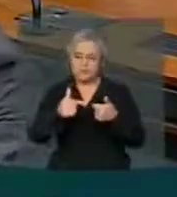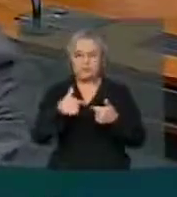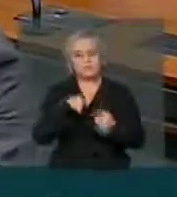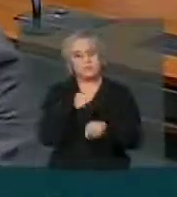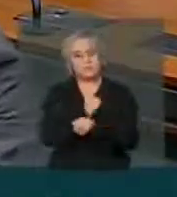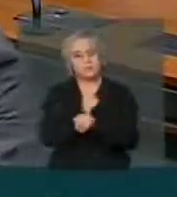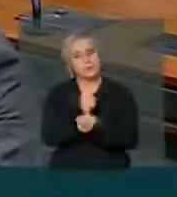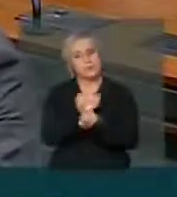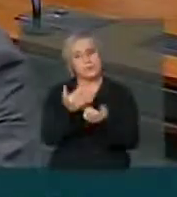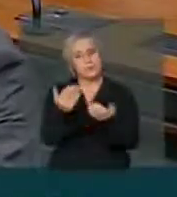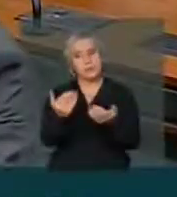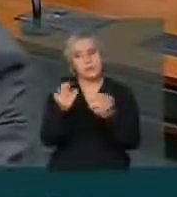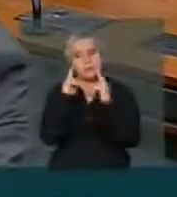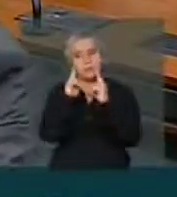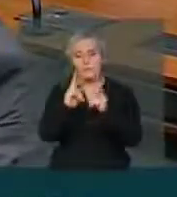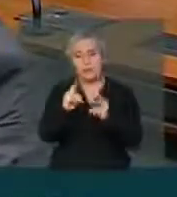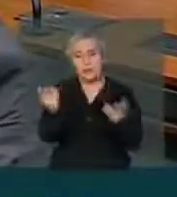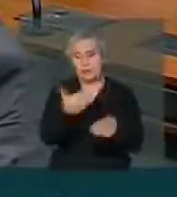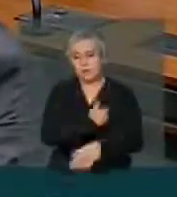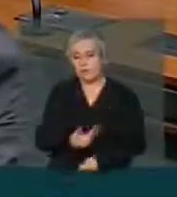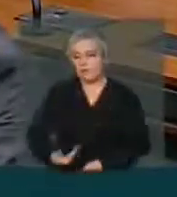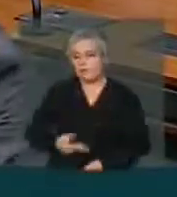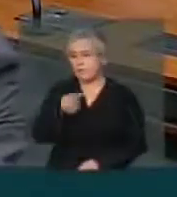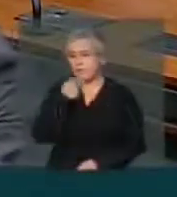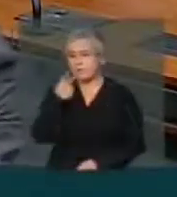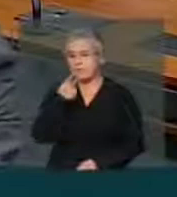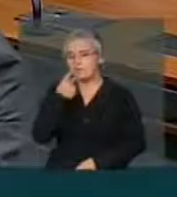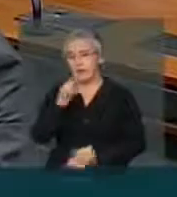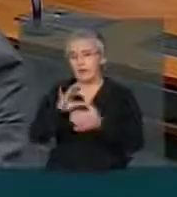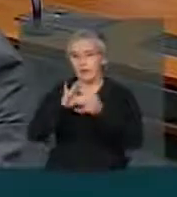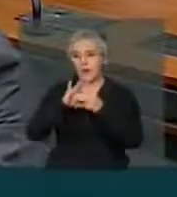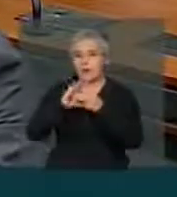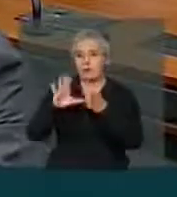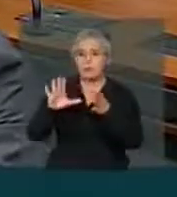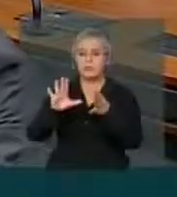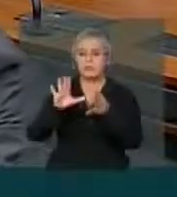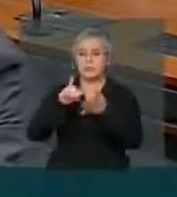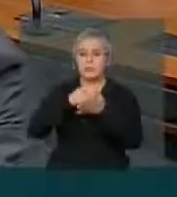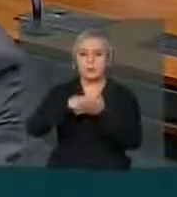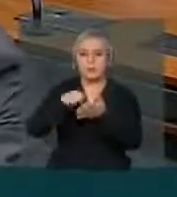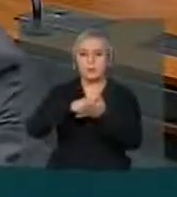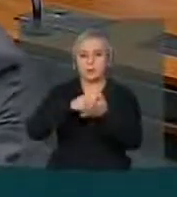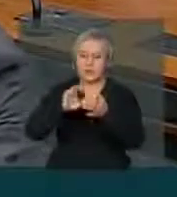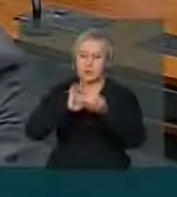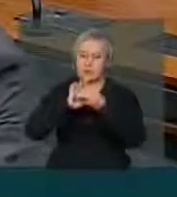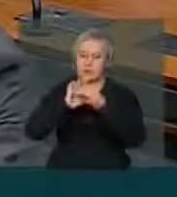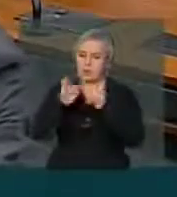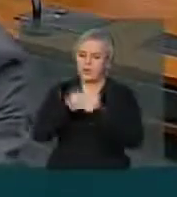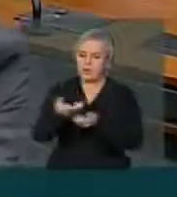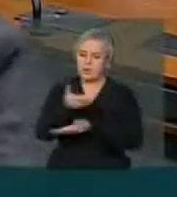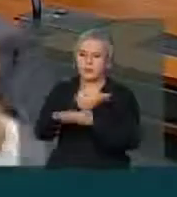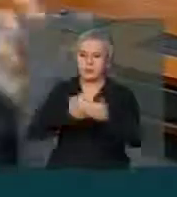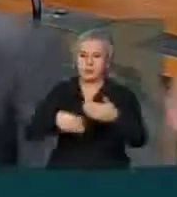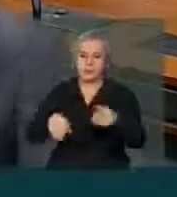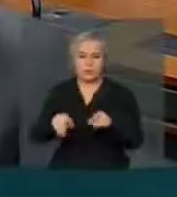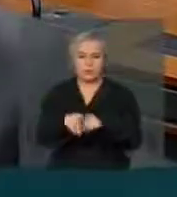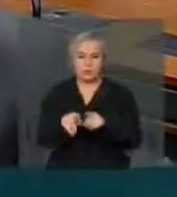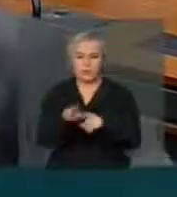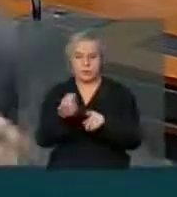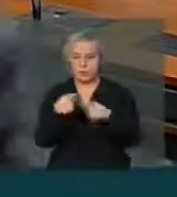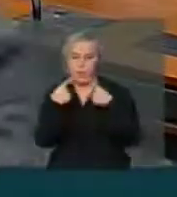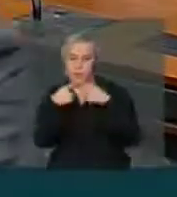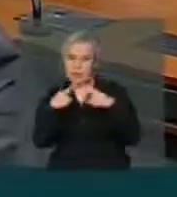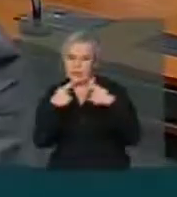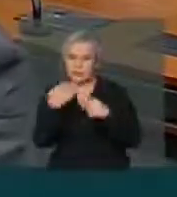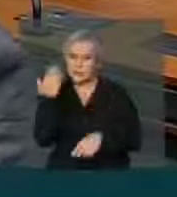governo aqui, depois de tanto tempo, falar em concessões, em autorização, em evoluir nesse sentido, ao invés de criticar efetivamente o